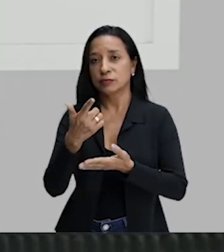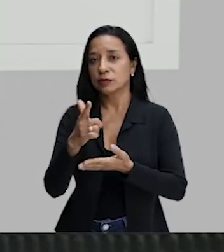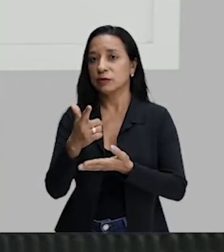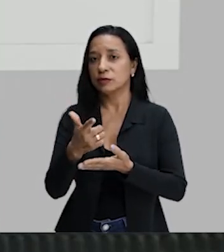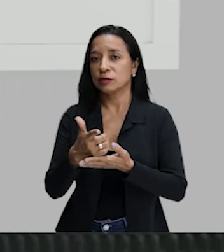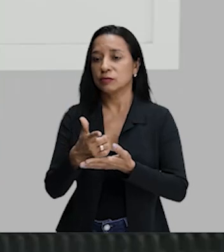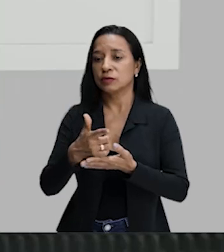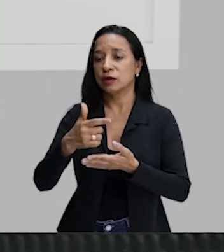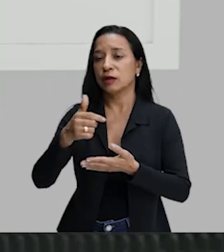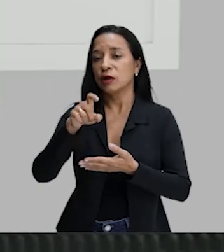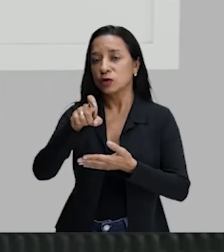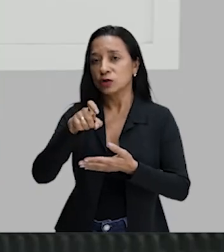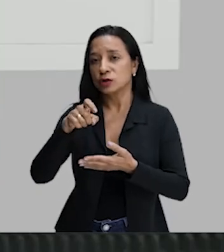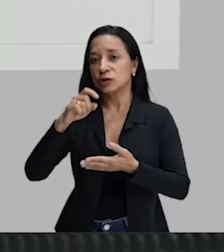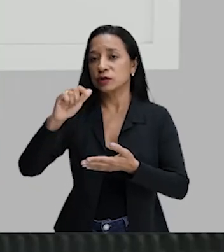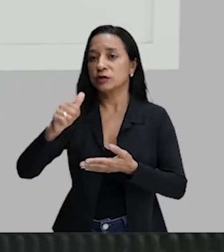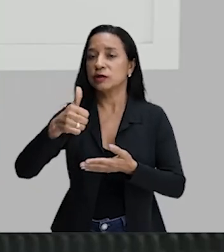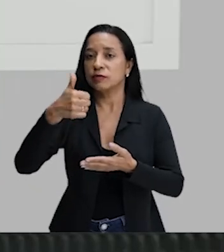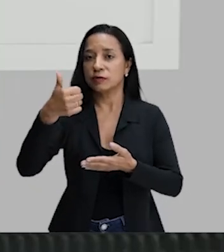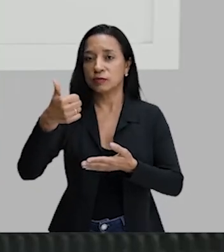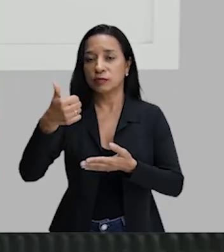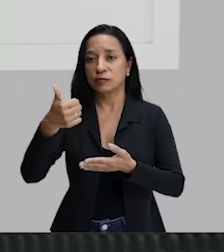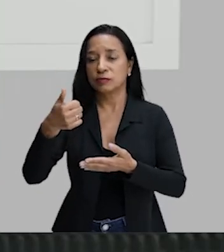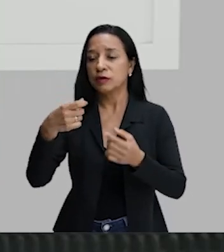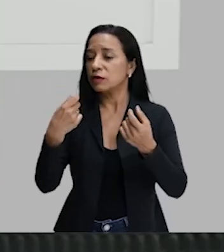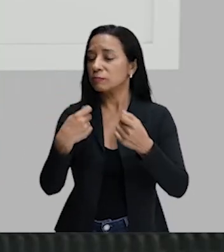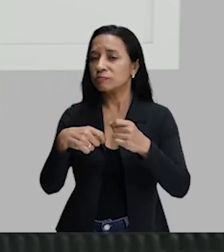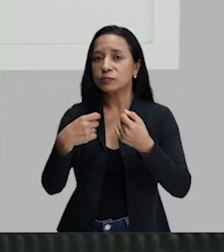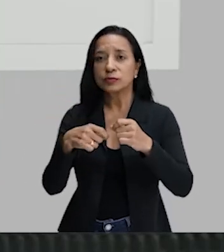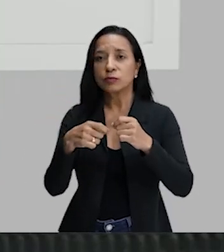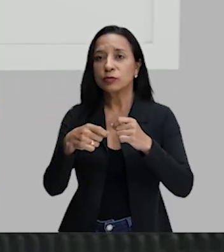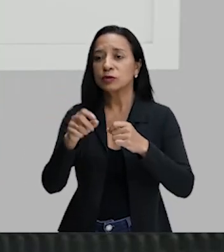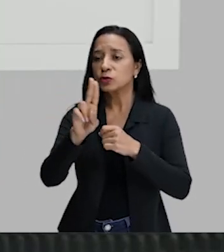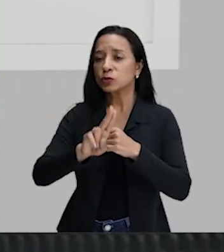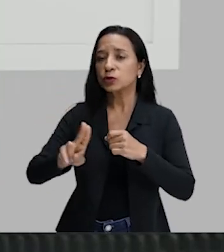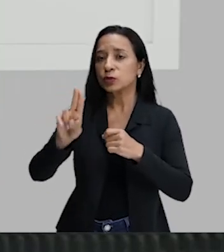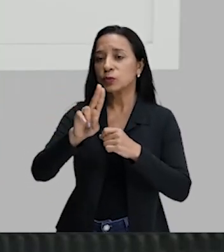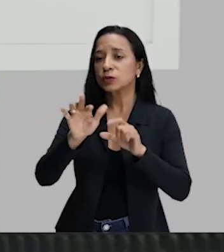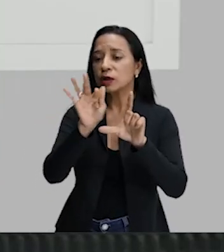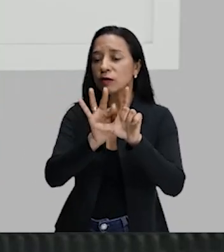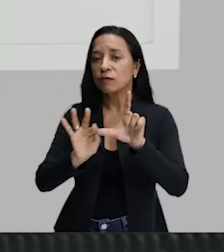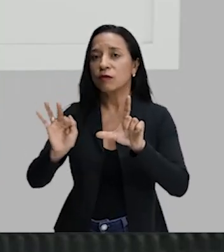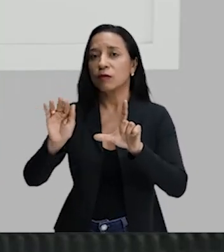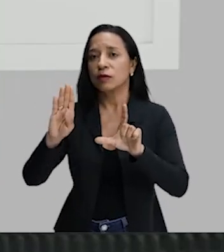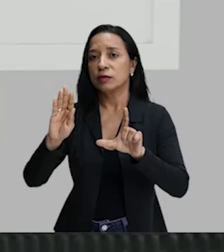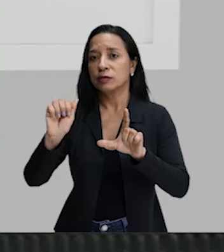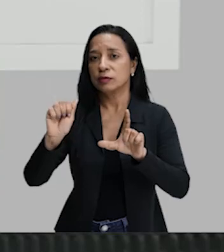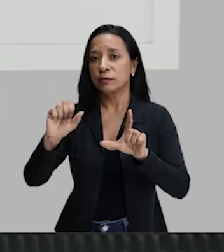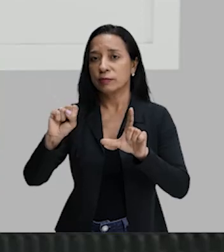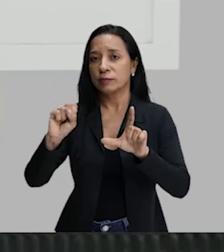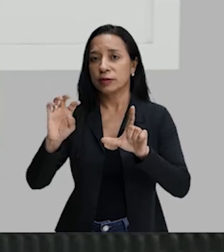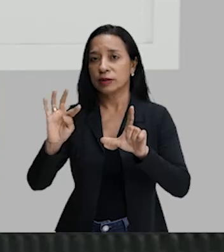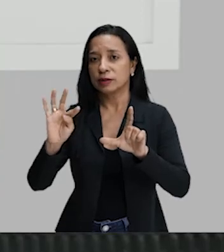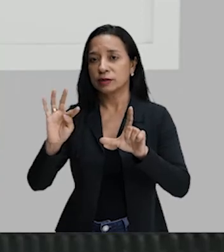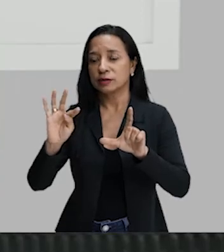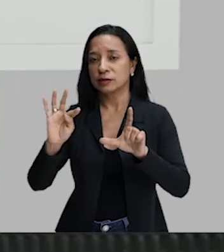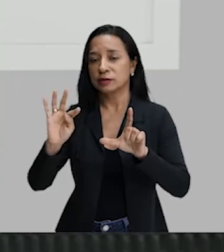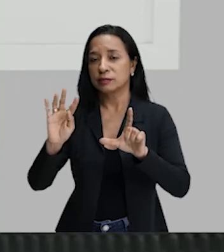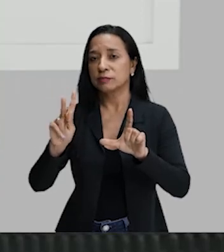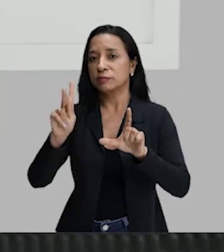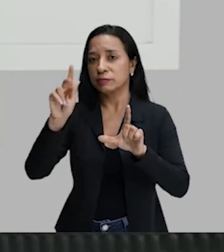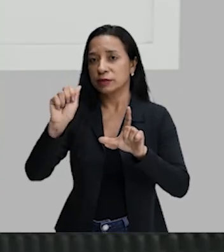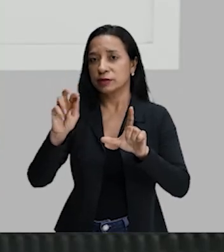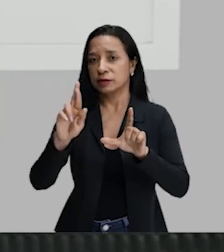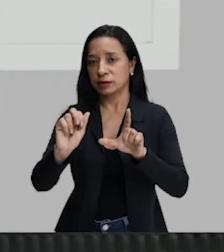x elevado a 1. Nesse caso, não é necessário que eu use a fórmula de Bhaskara, né? Eu posso até usar, se eu usar vai dar a